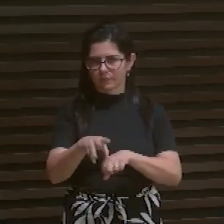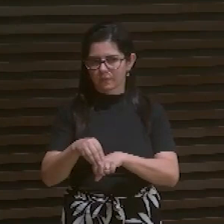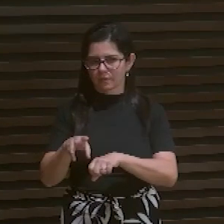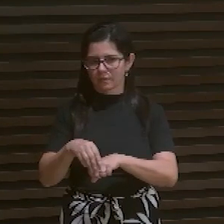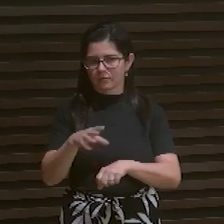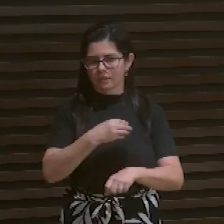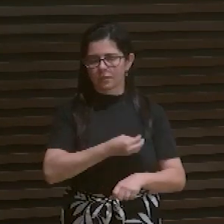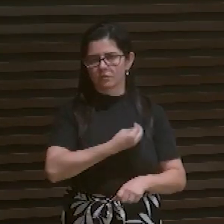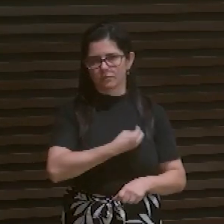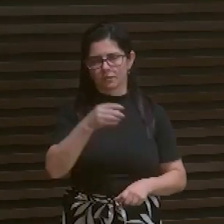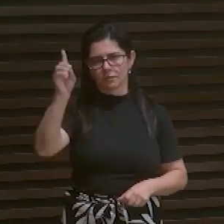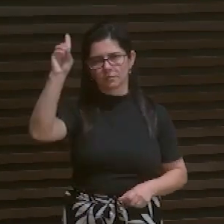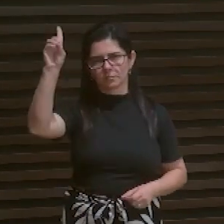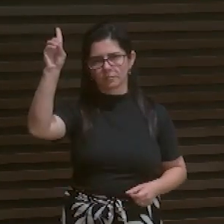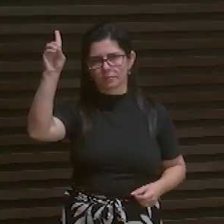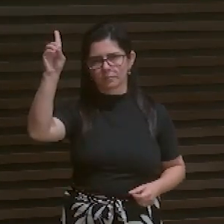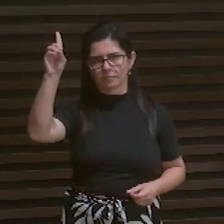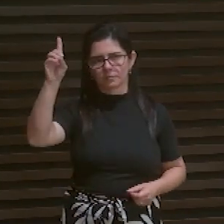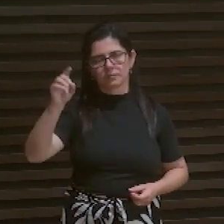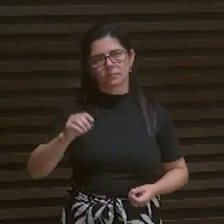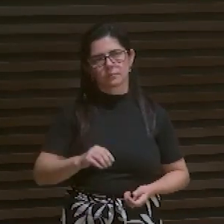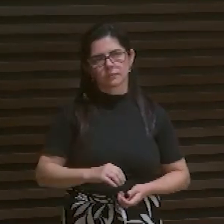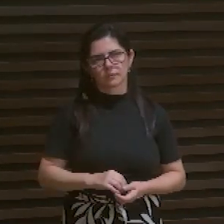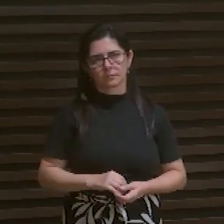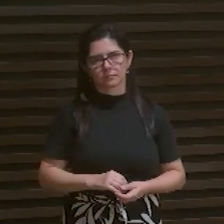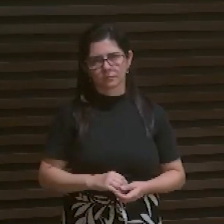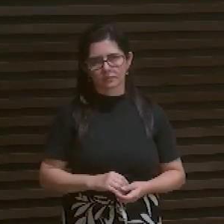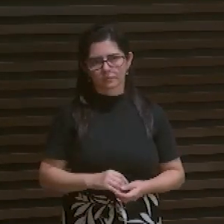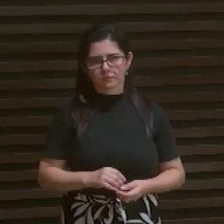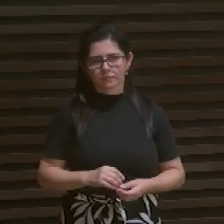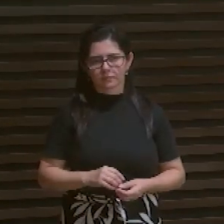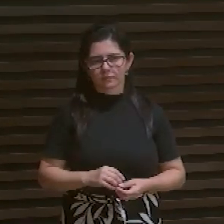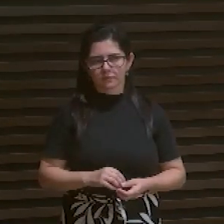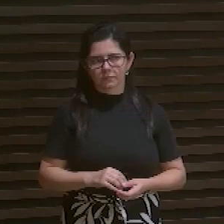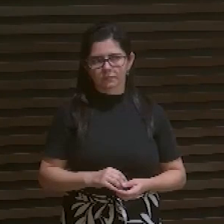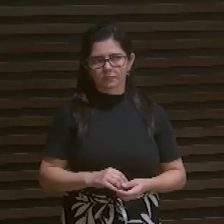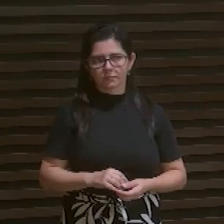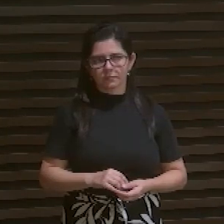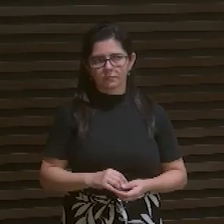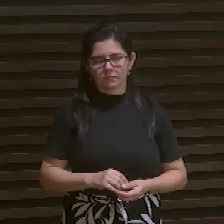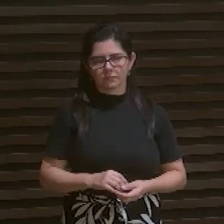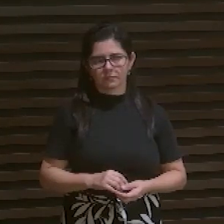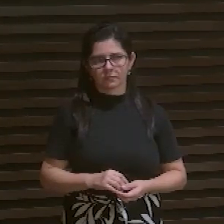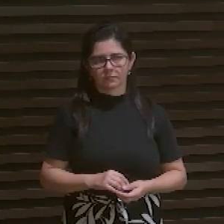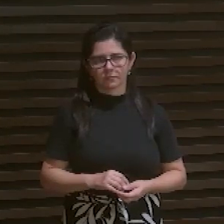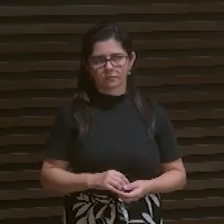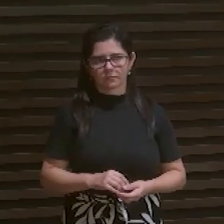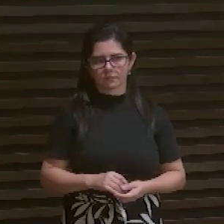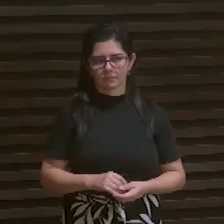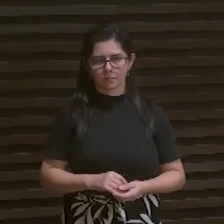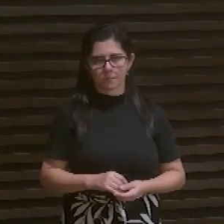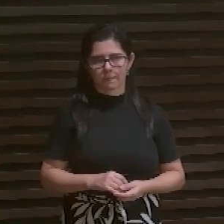ele vai de encontro, na verdade, ao encontro desse parágrafo anterior, que fala da gente